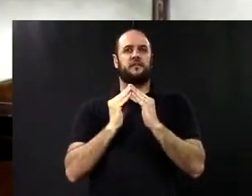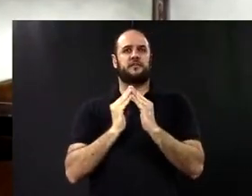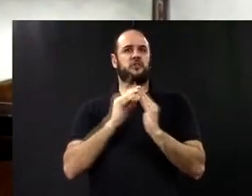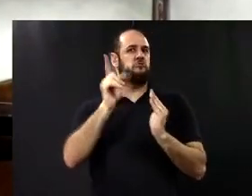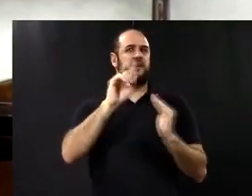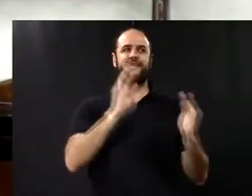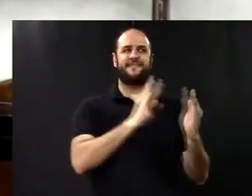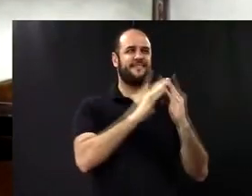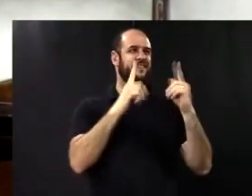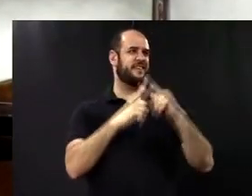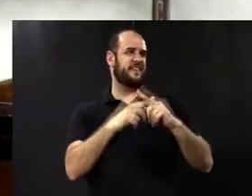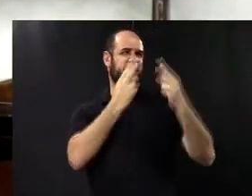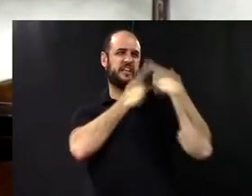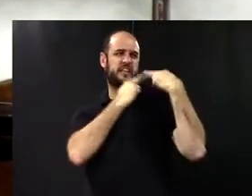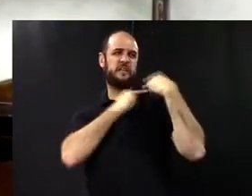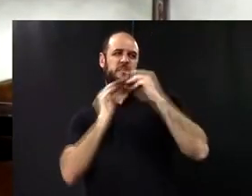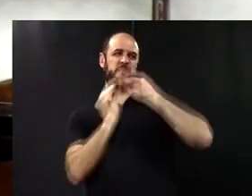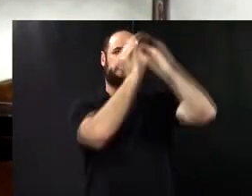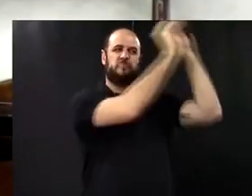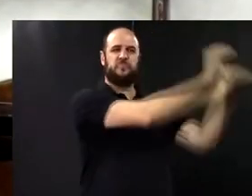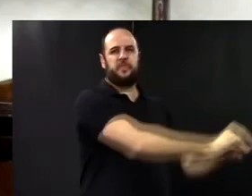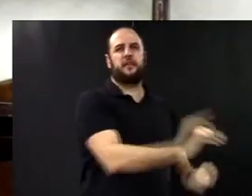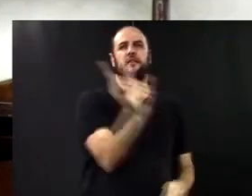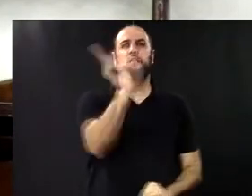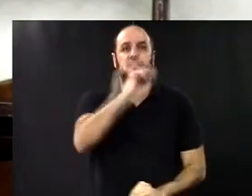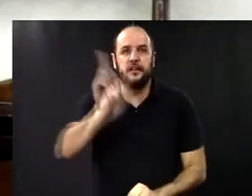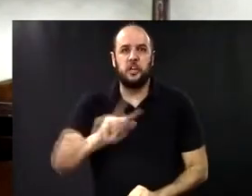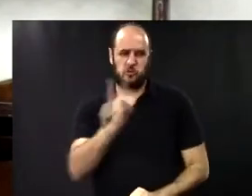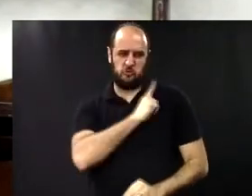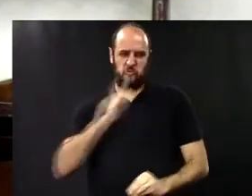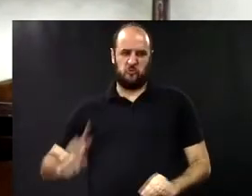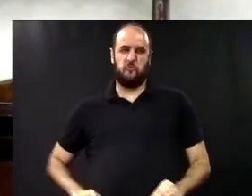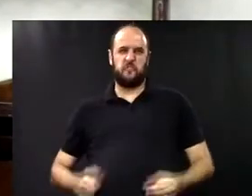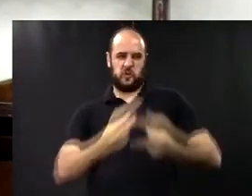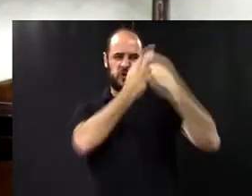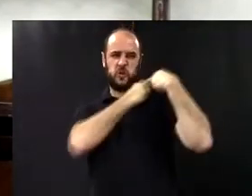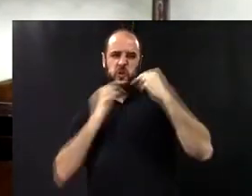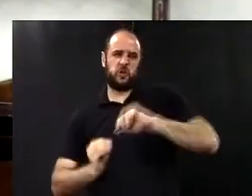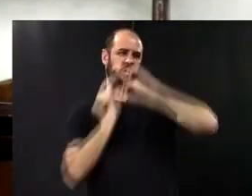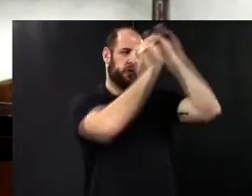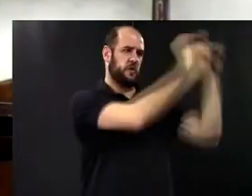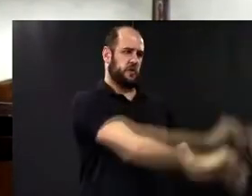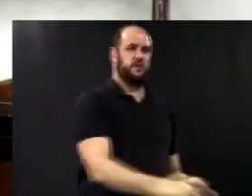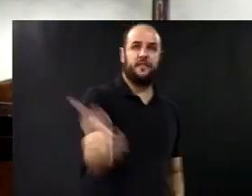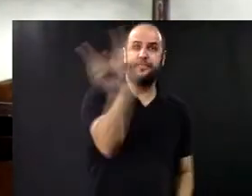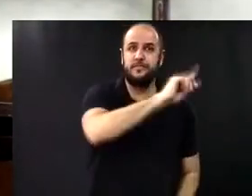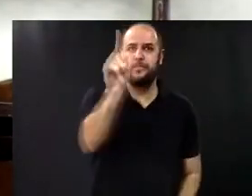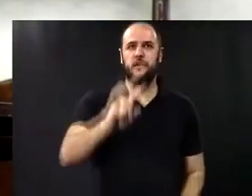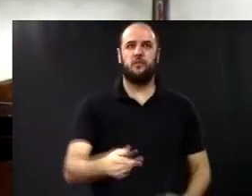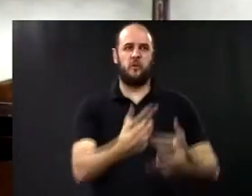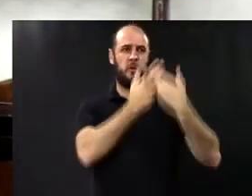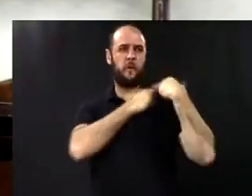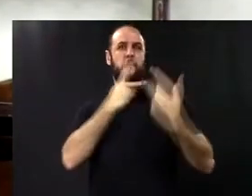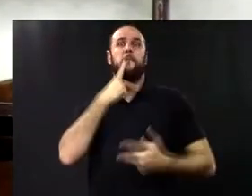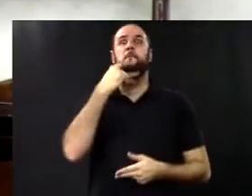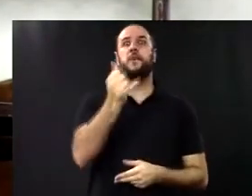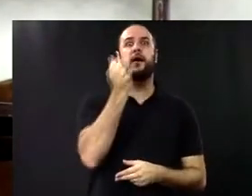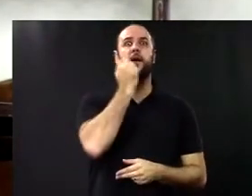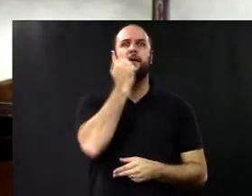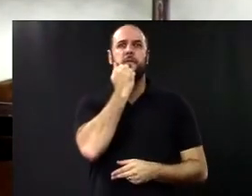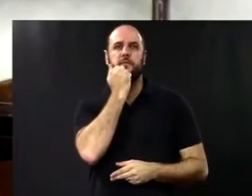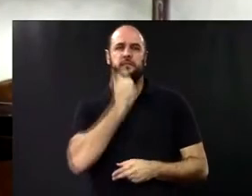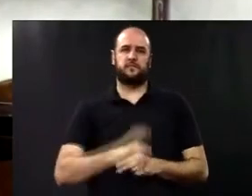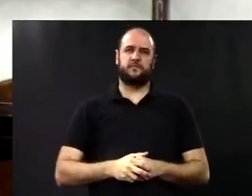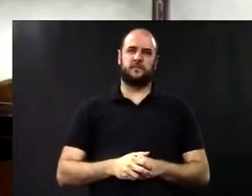igreja, não é o Estado. A instrução tem que vir dos pais. É dever nosso. Mas nesse tempo, muitas das